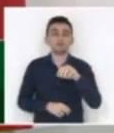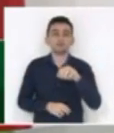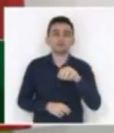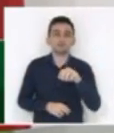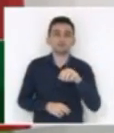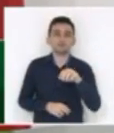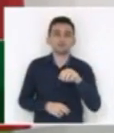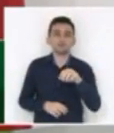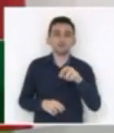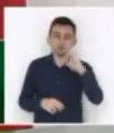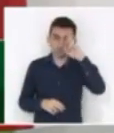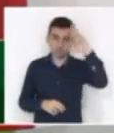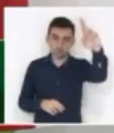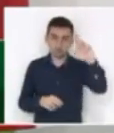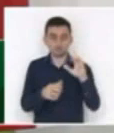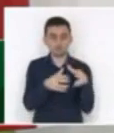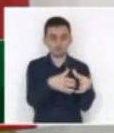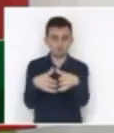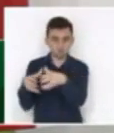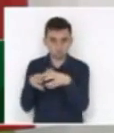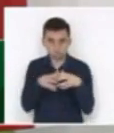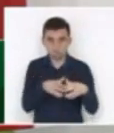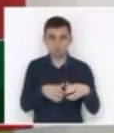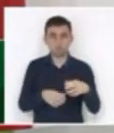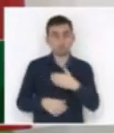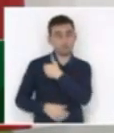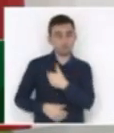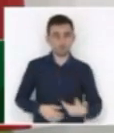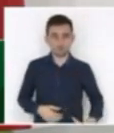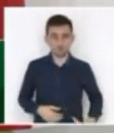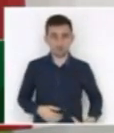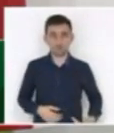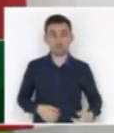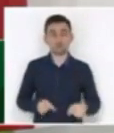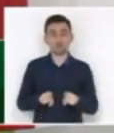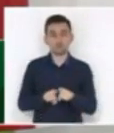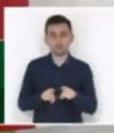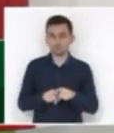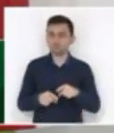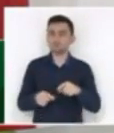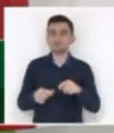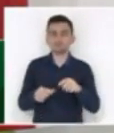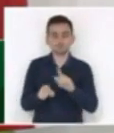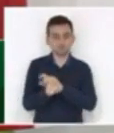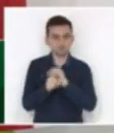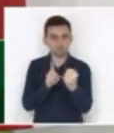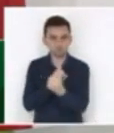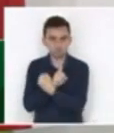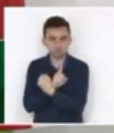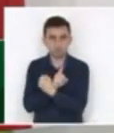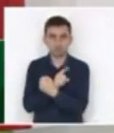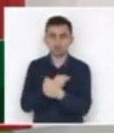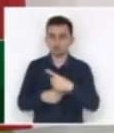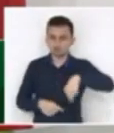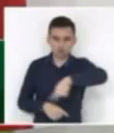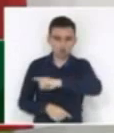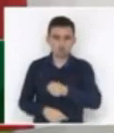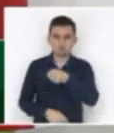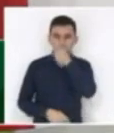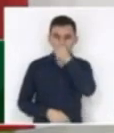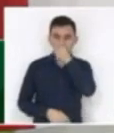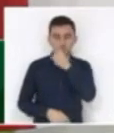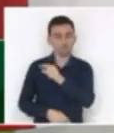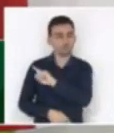responsáveis de cada área do governo e cada setor da sociedade. Não nos calaremos,